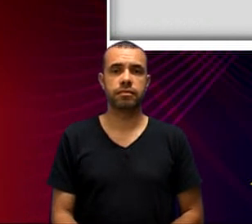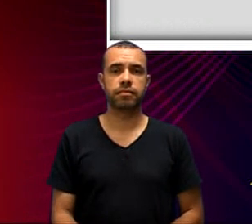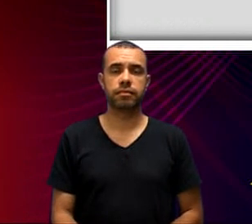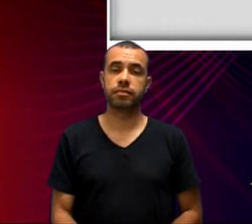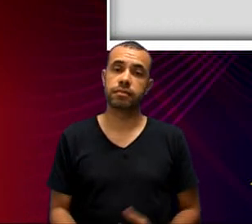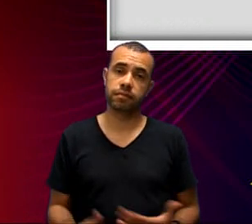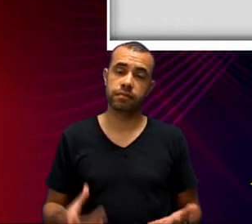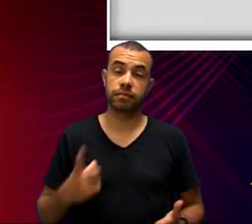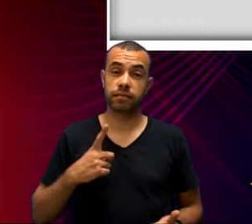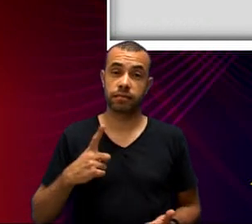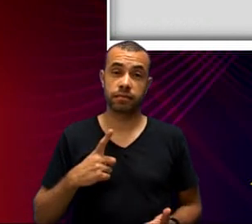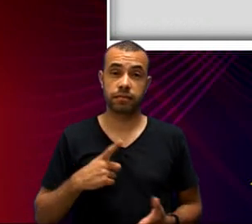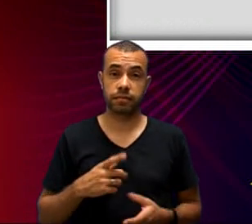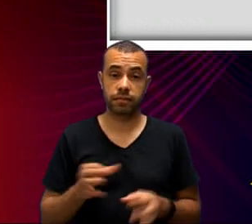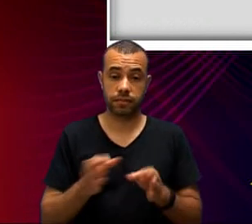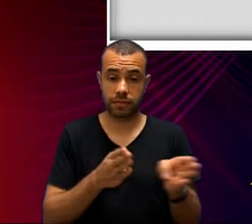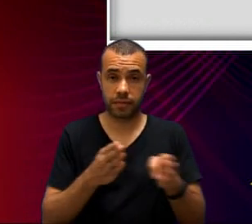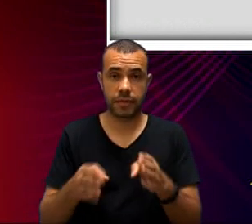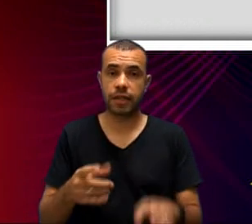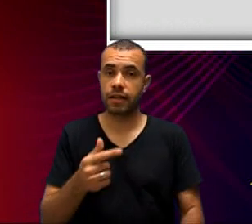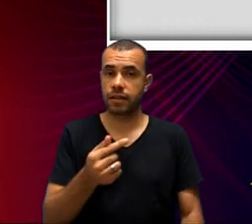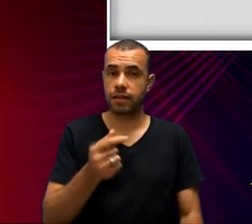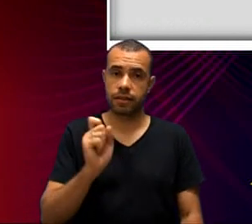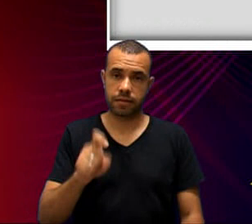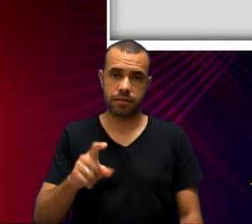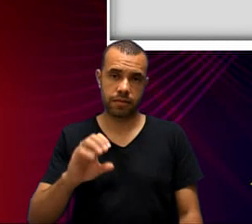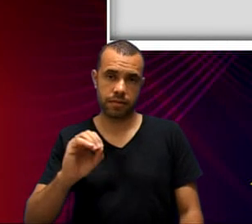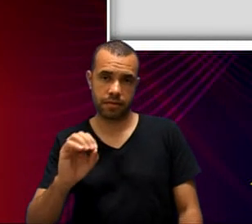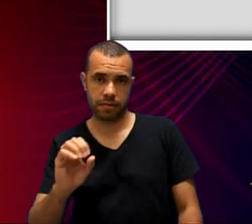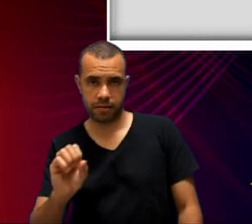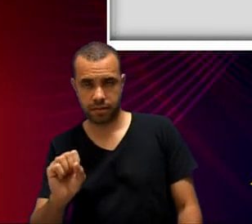Então, nós temos o programa 7.008, que é a administração fazendária,